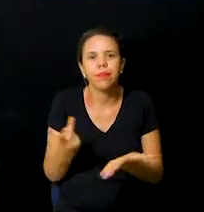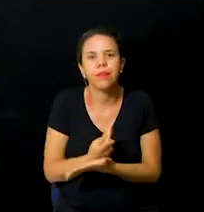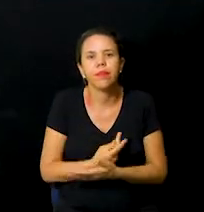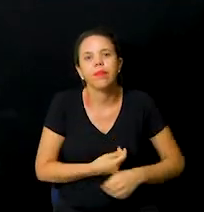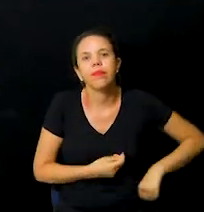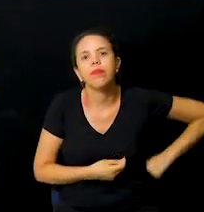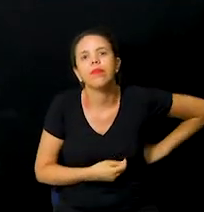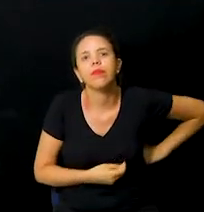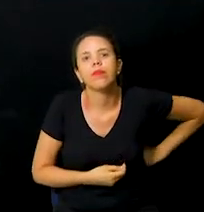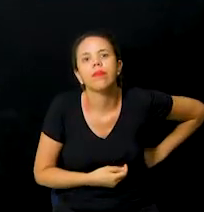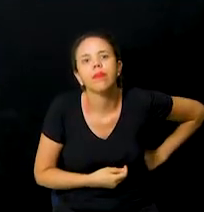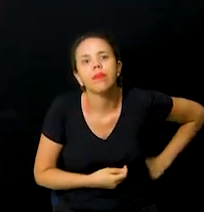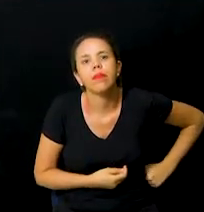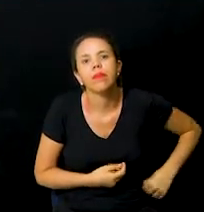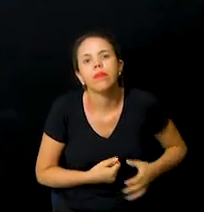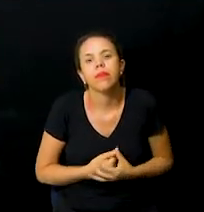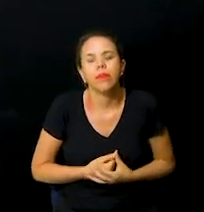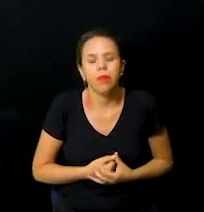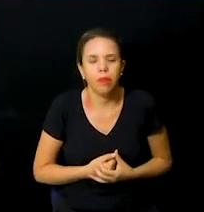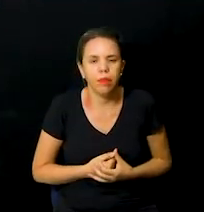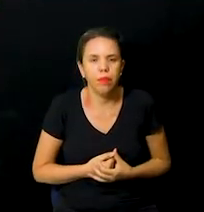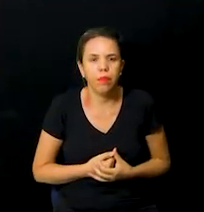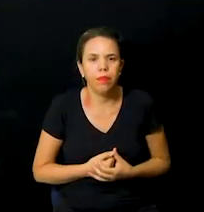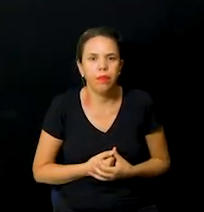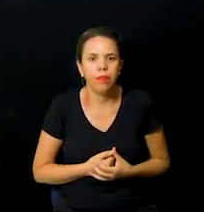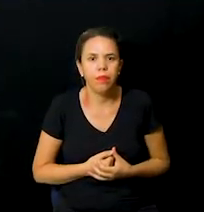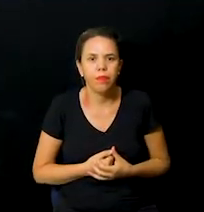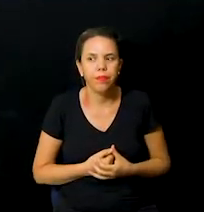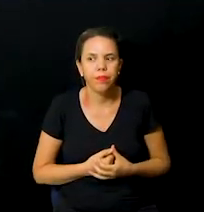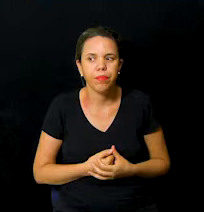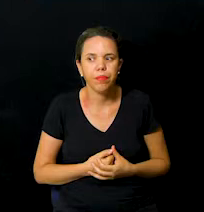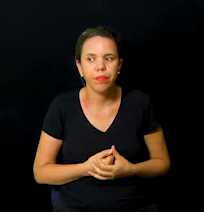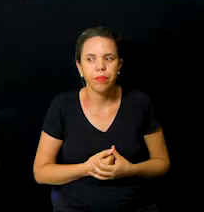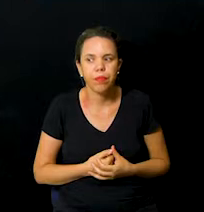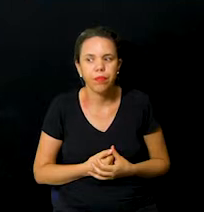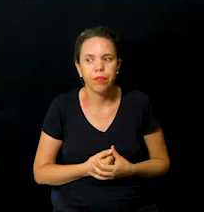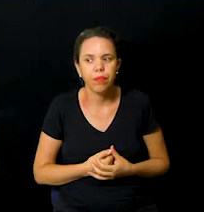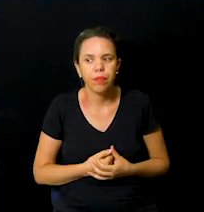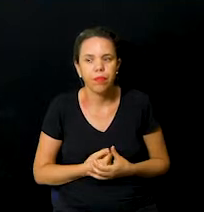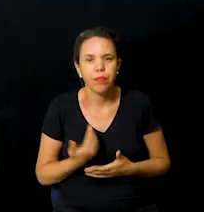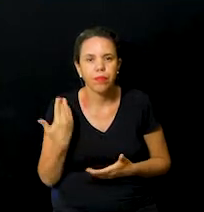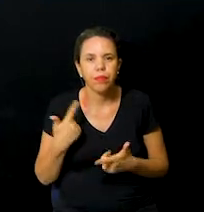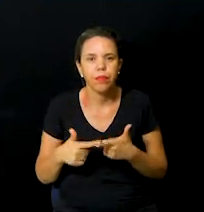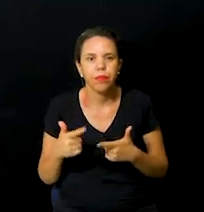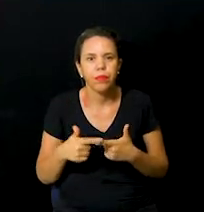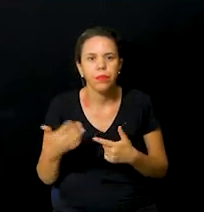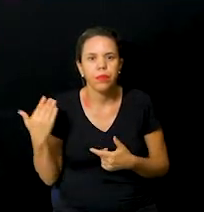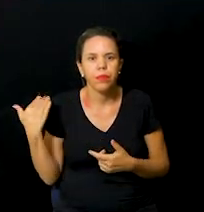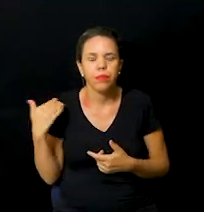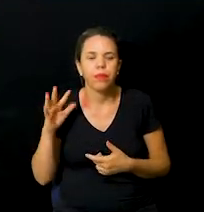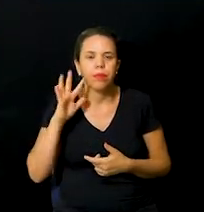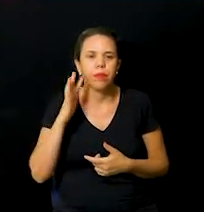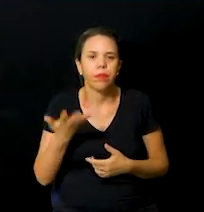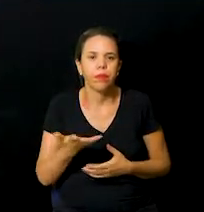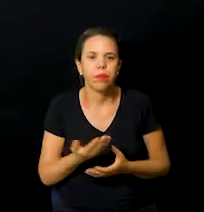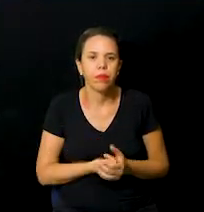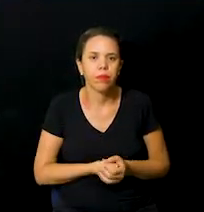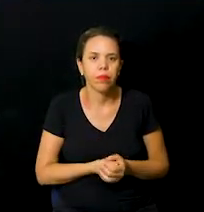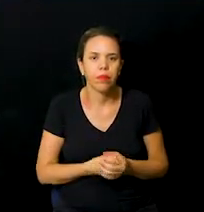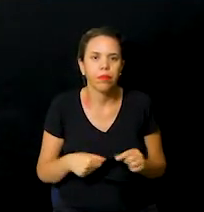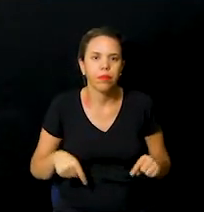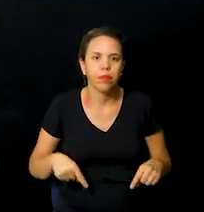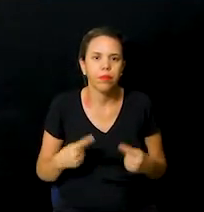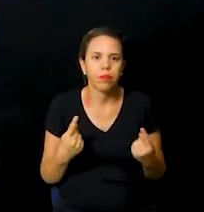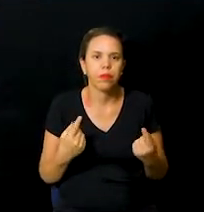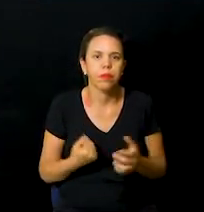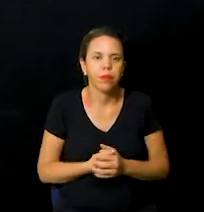erros. E é ali que, vamos chamar assim, aquele problema se